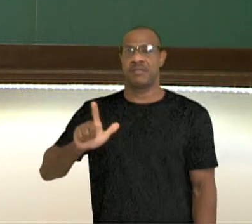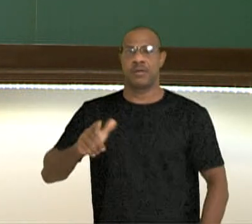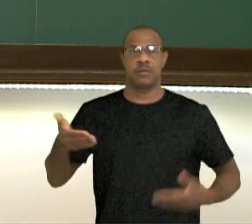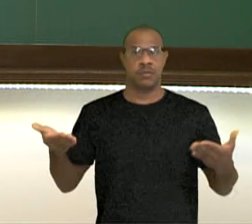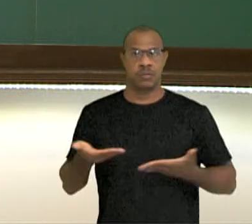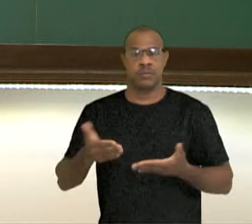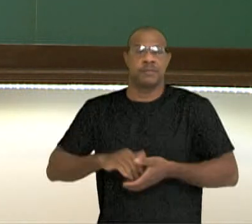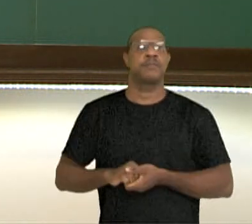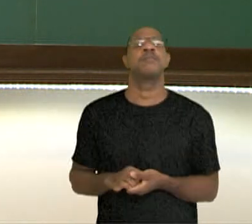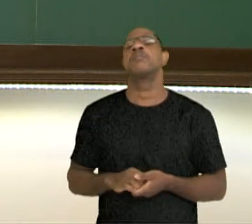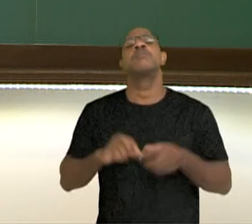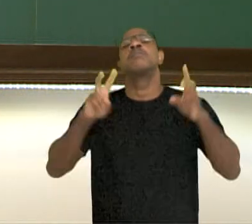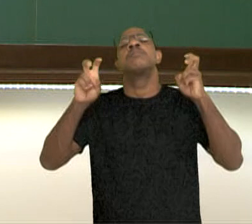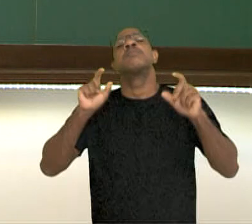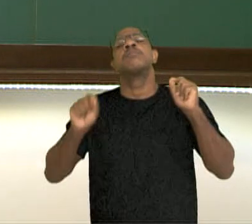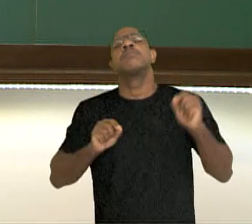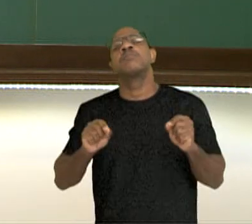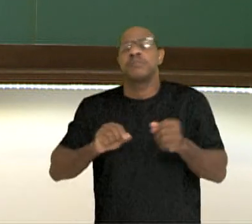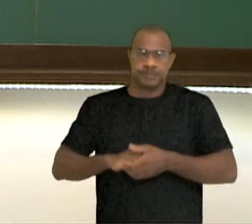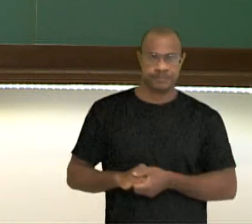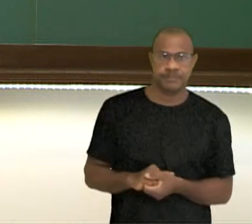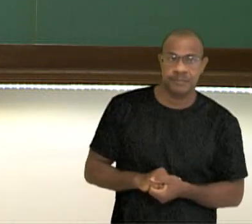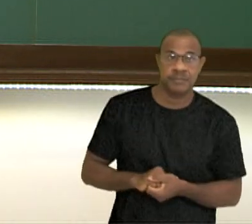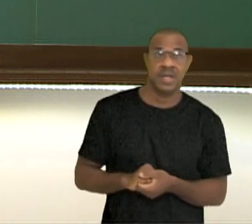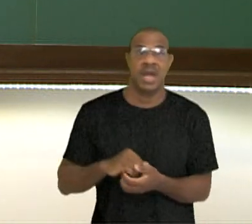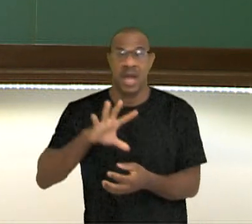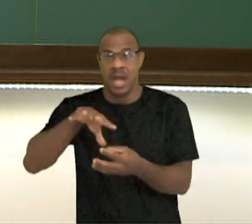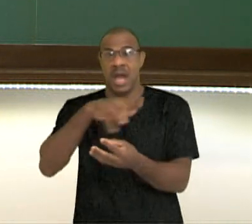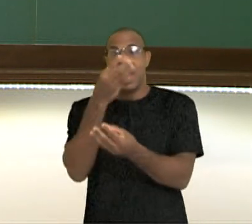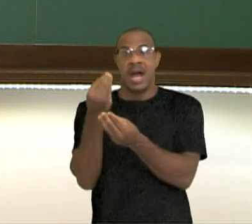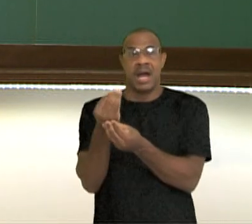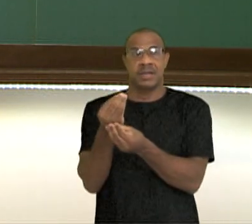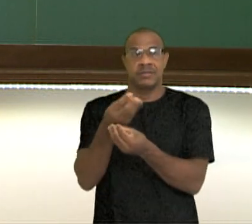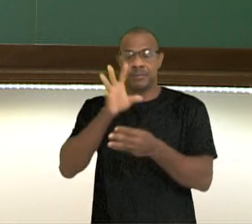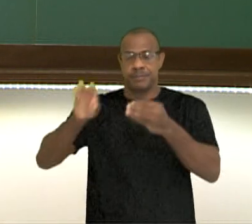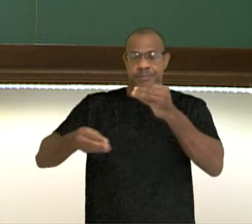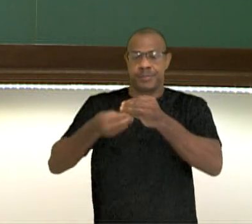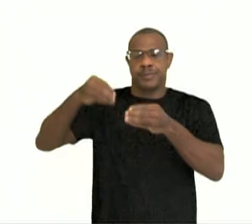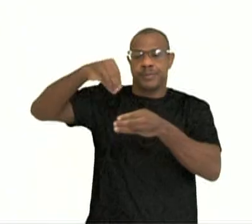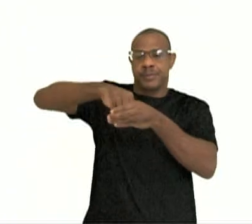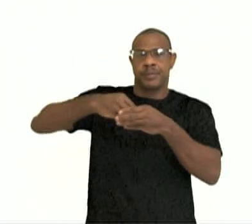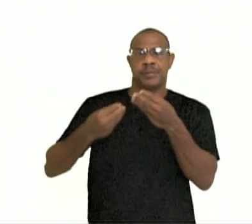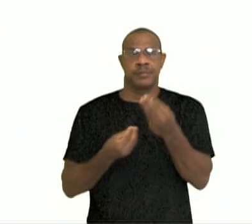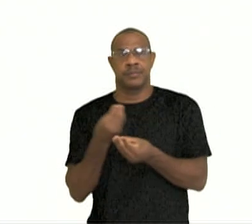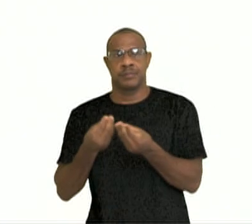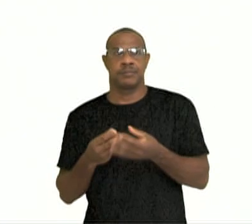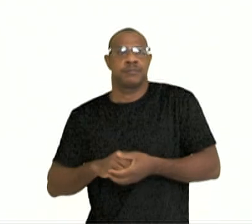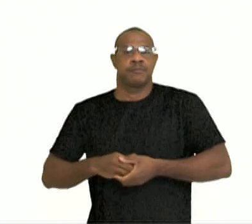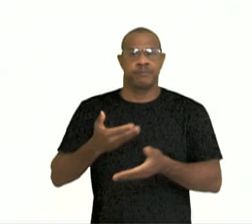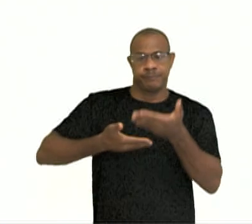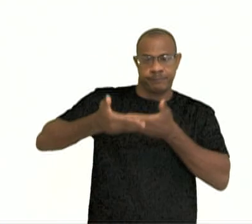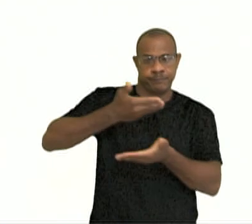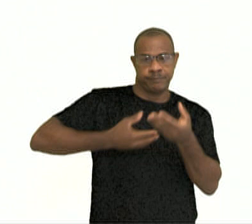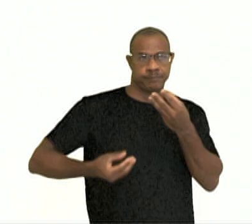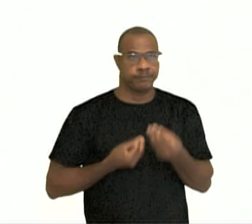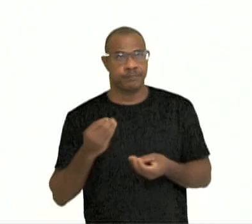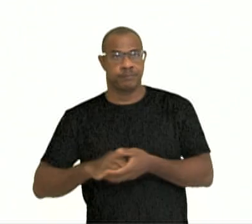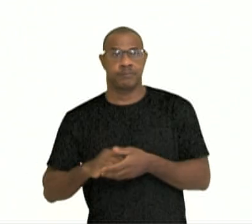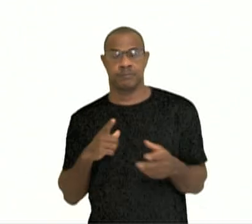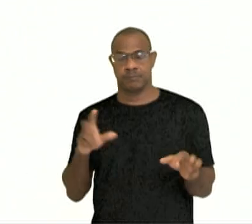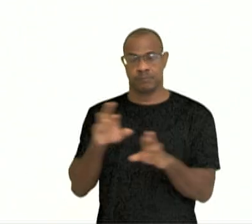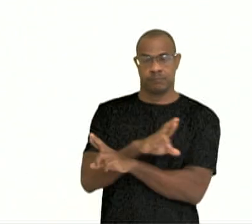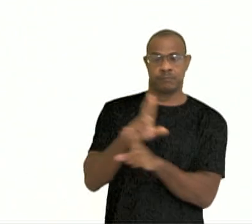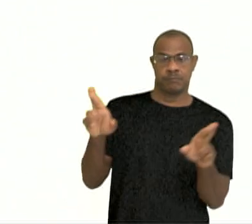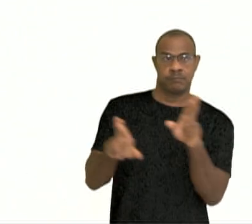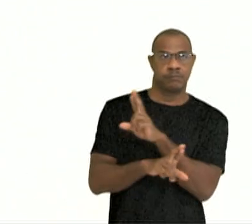iremos falar sobre artes integradas. Como objetivo, nós vamos observar e analisar a